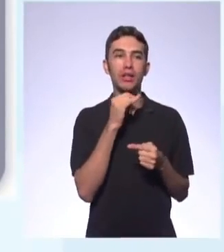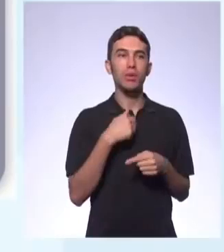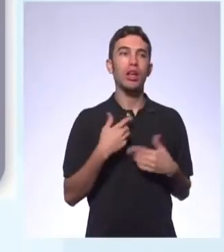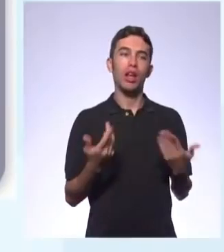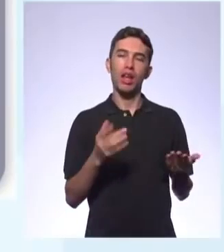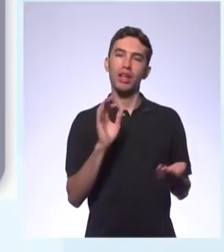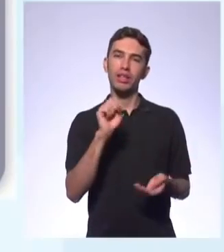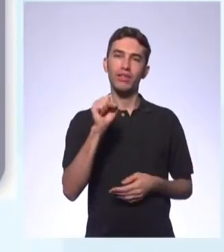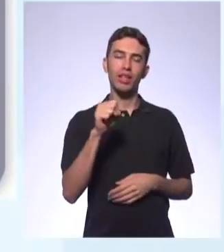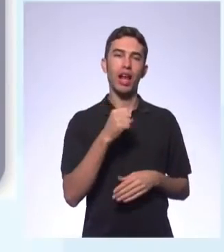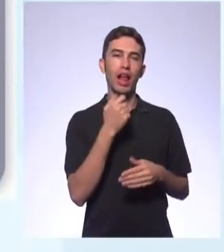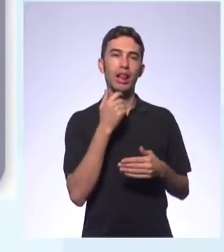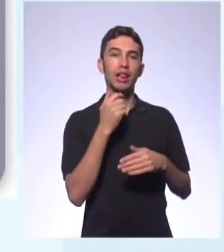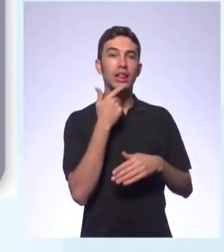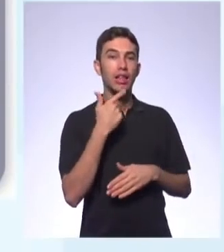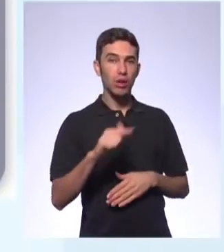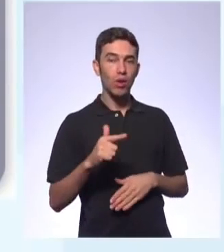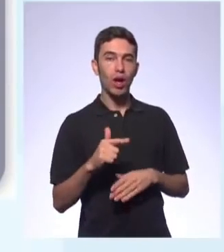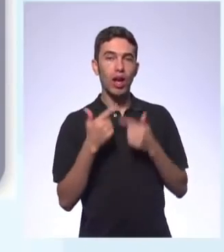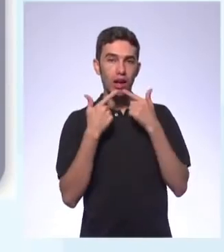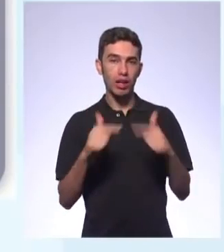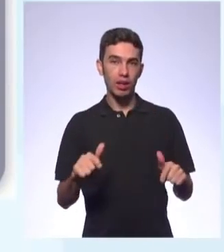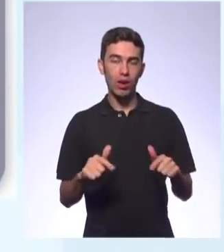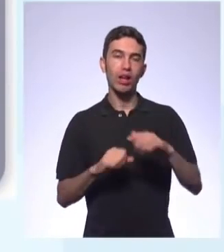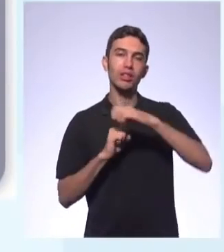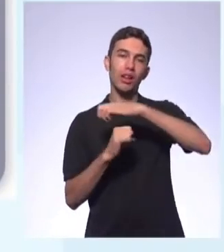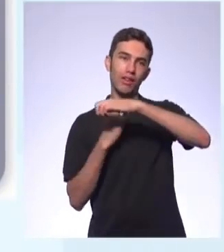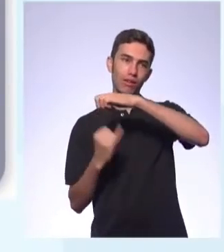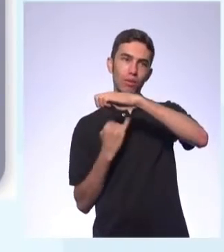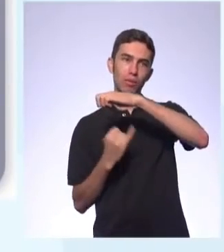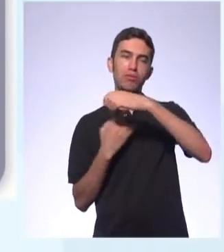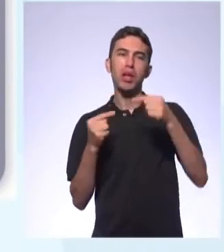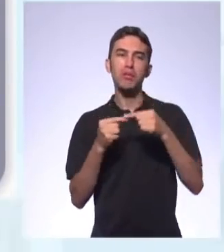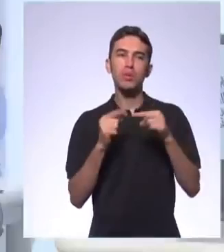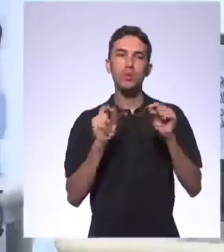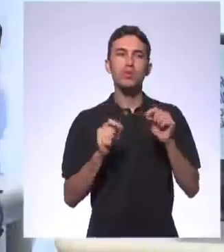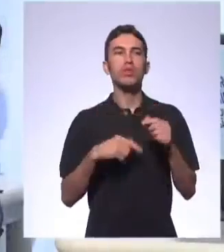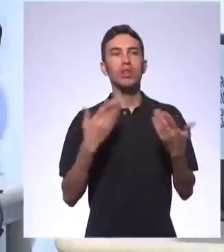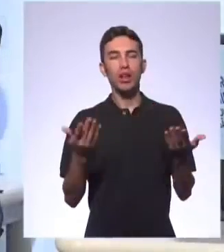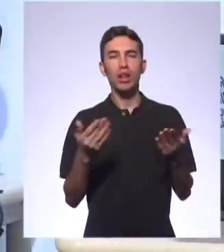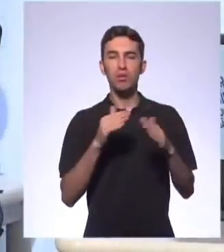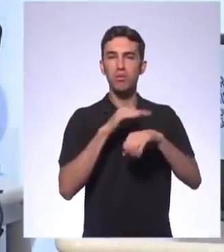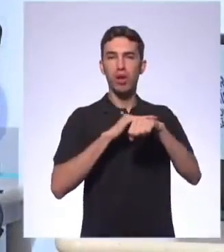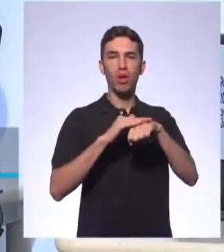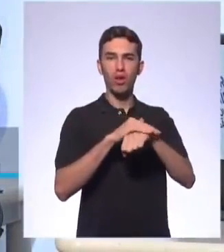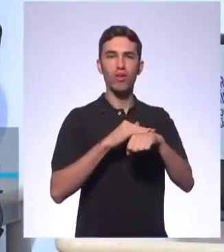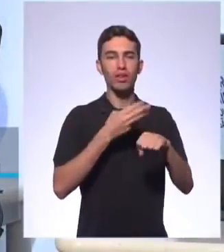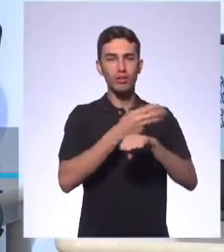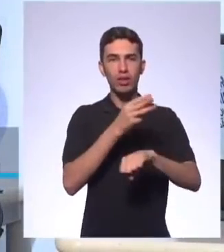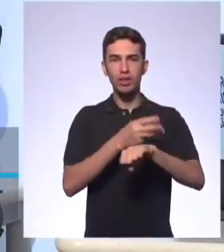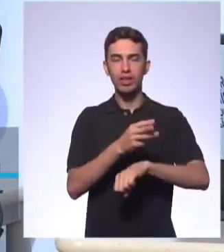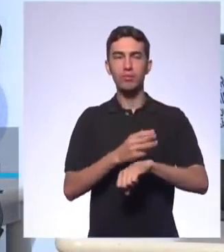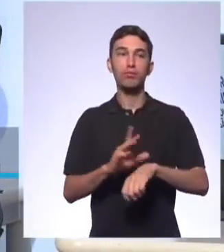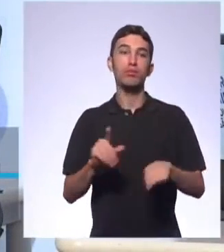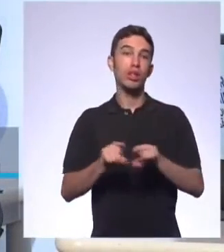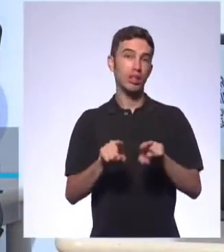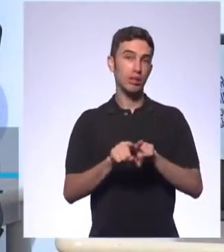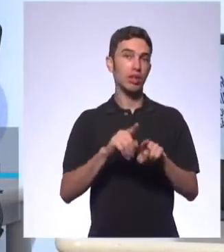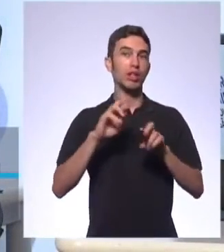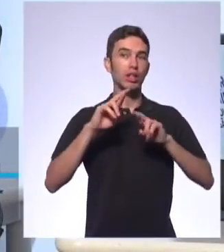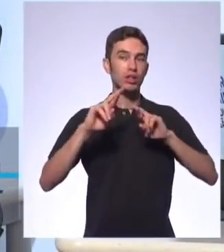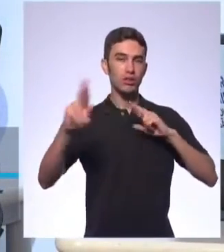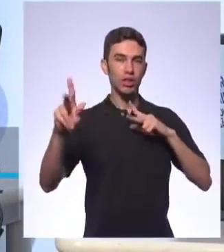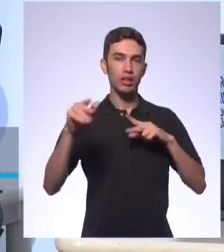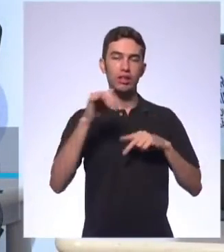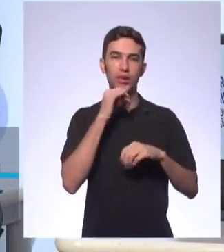linguagem, sim, ela é informal. Mas que texto que nós acabamos de ler? Então, é uma conversa aí pelo WhatsApp, porque também tem diferença. A conversa